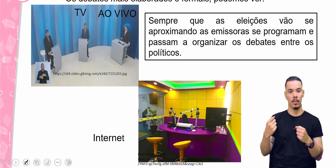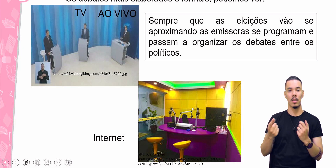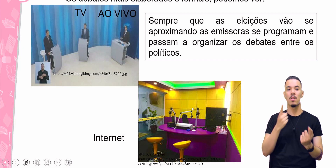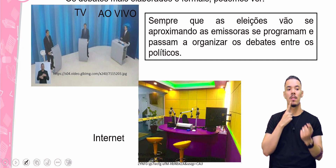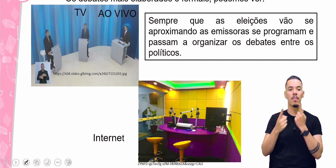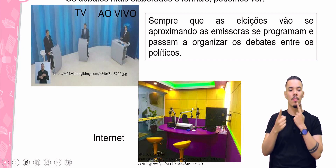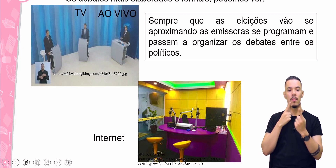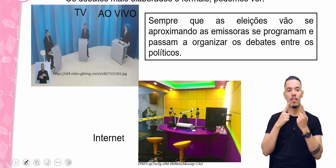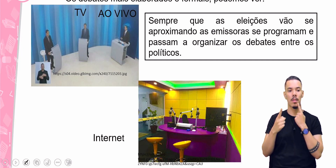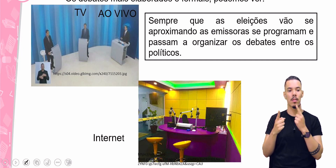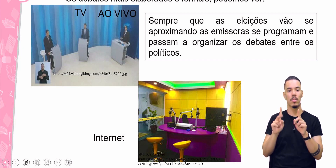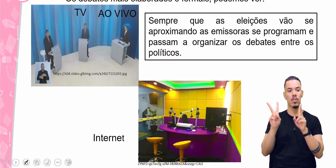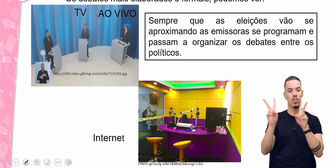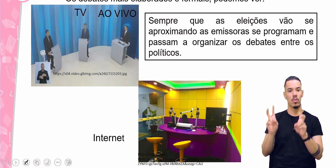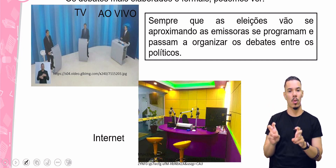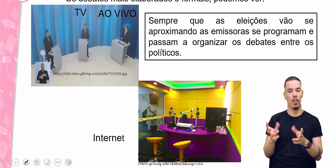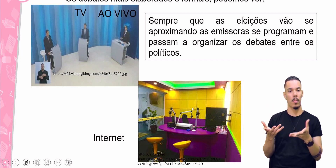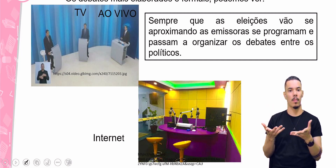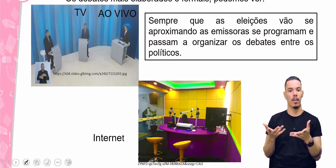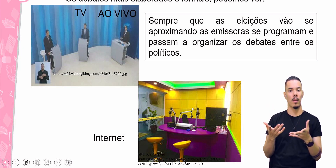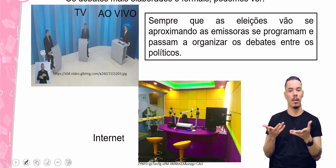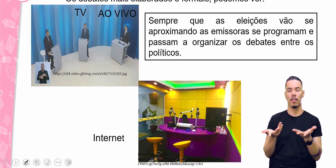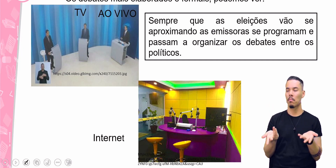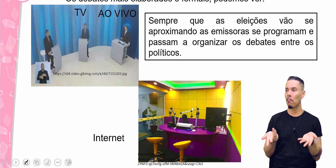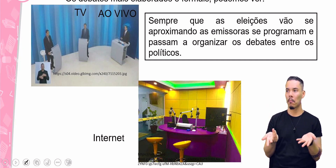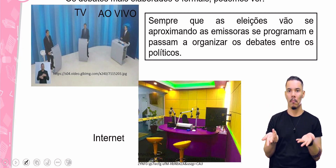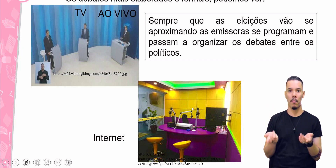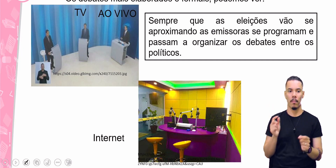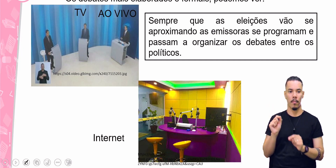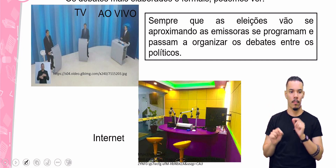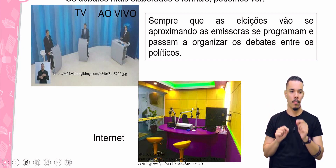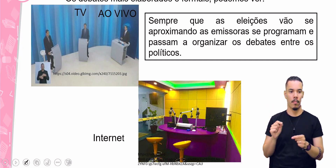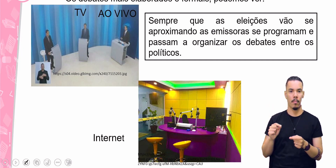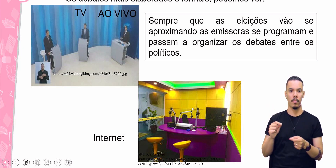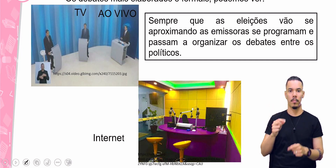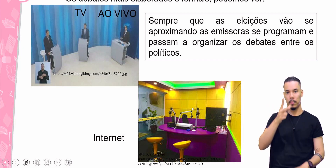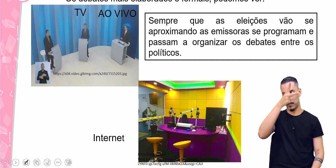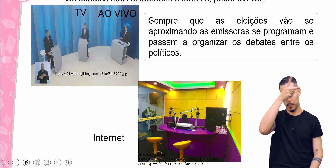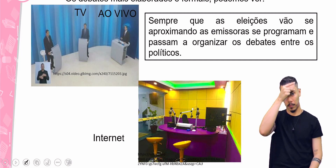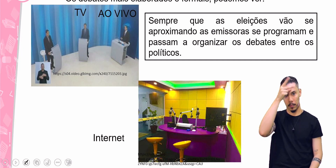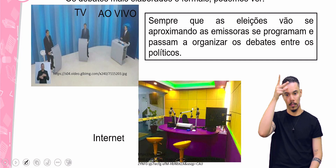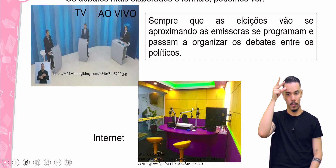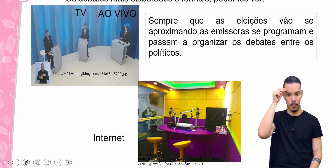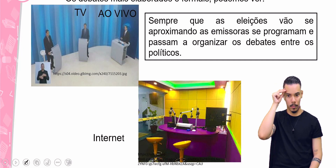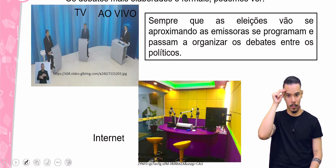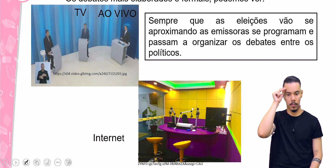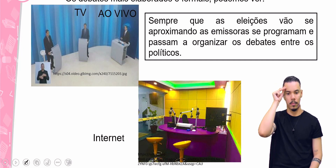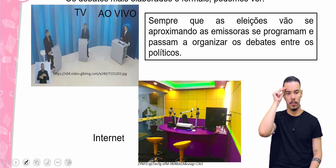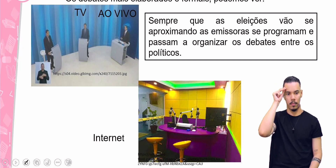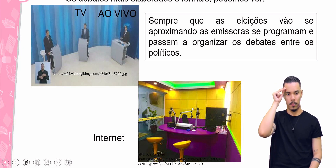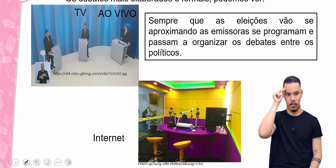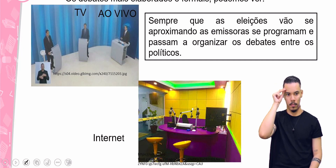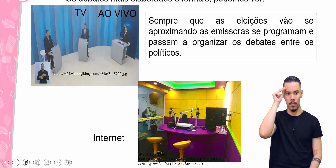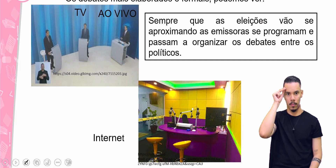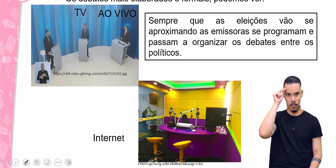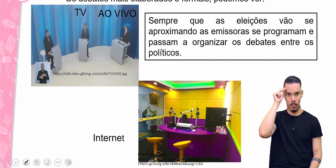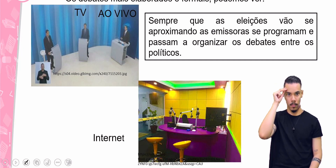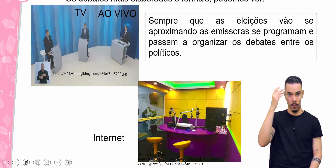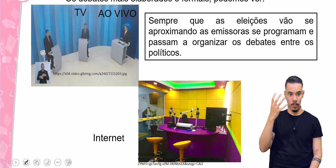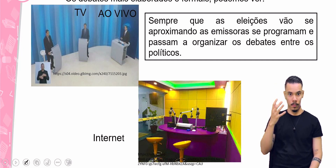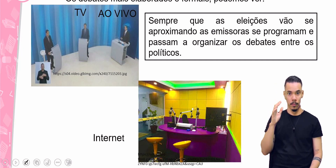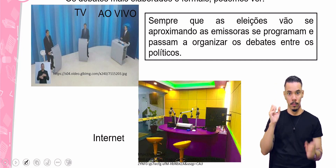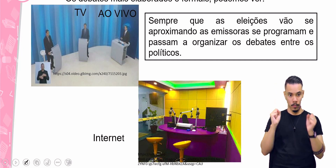debate relacionado aos candidatos, vamos lá, municipal, né, prefeito, tá